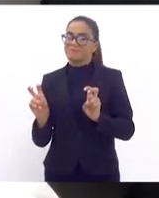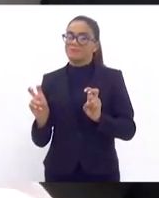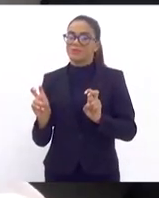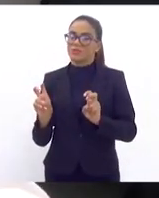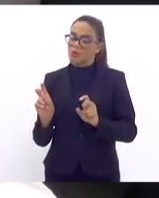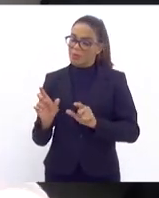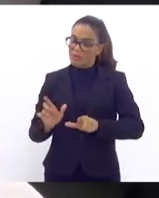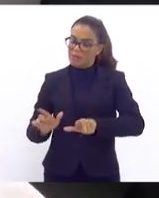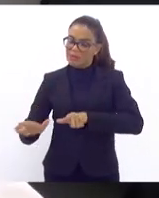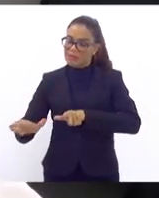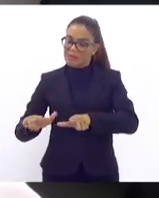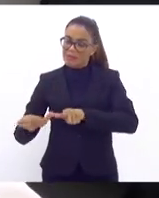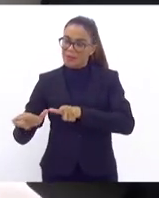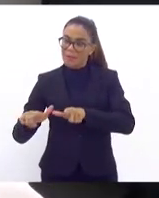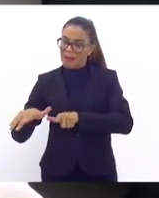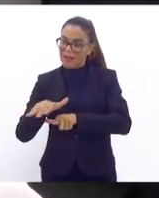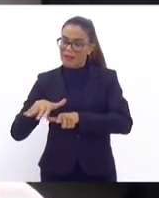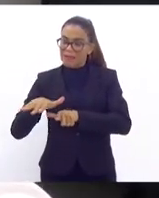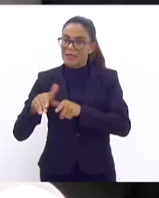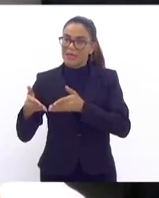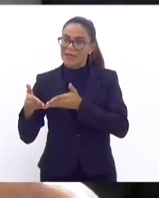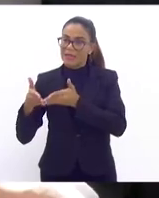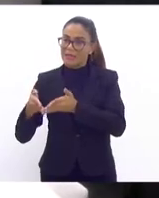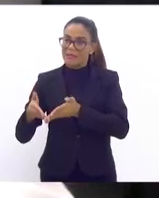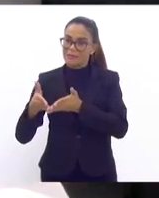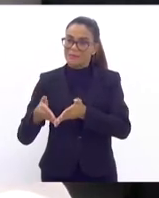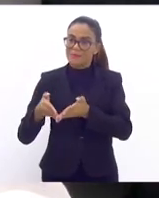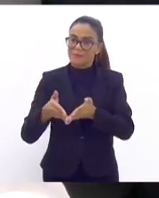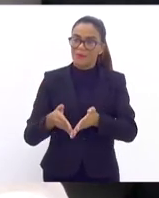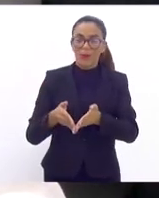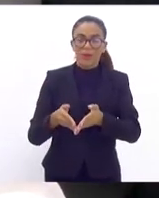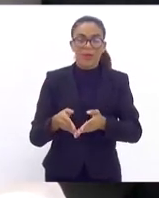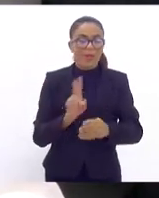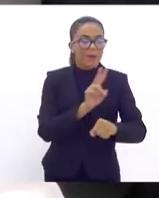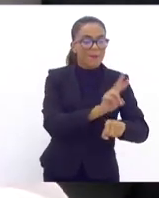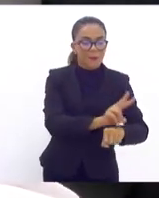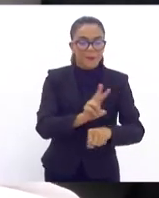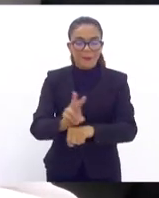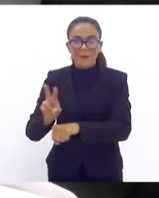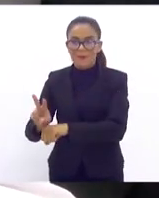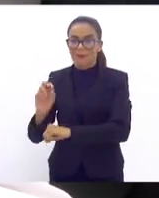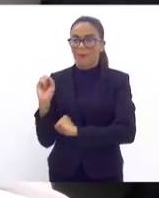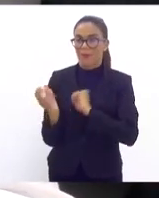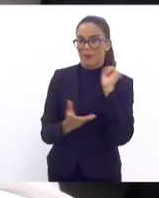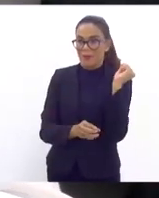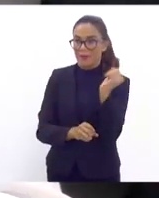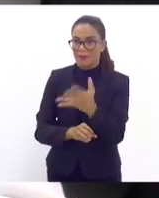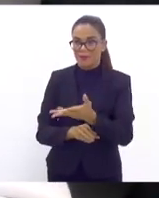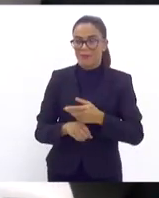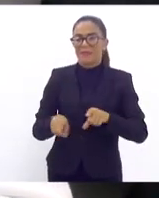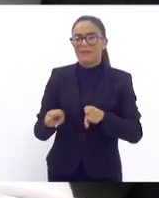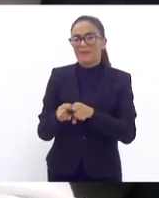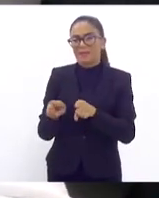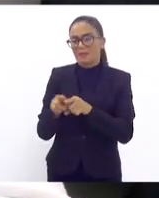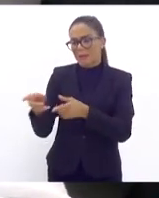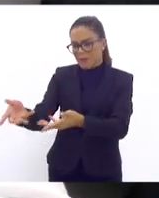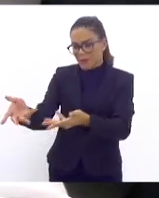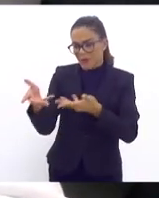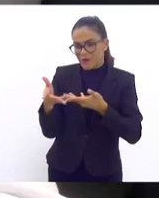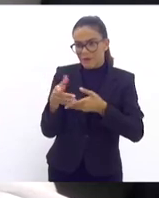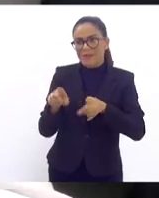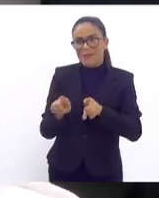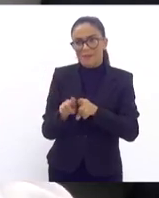prestação de serviços portuários no sentido da proteção do meio ambiente. É só chamar também aqui, não é,